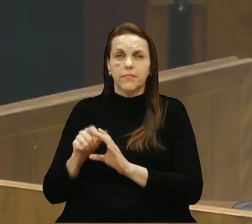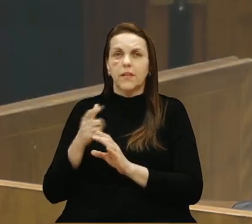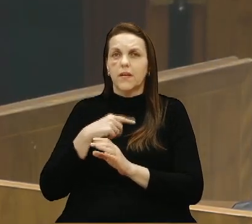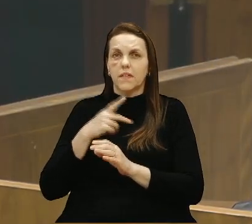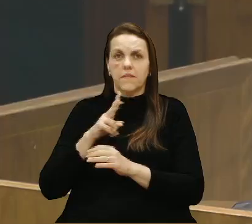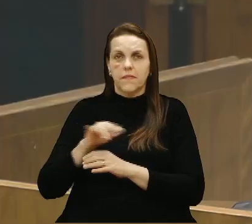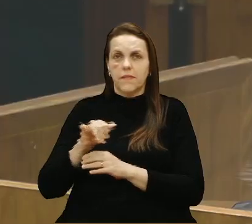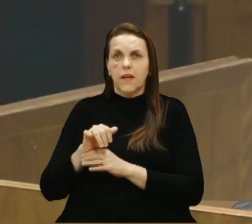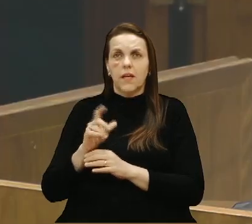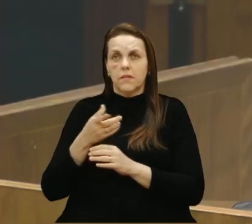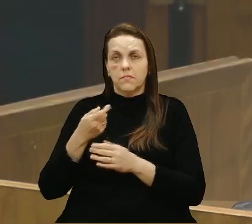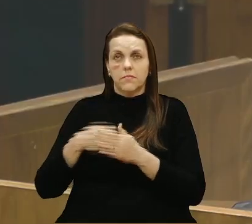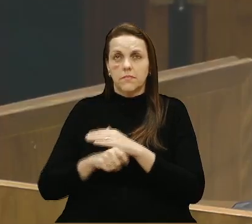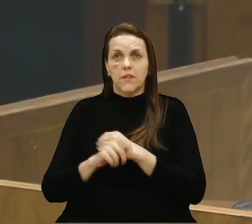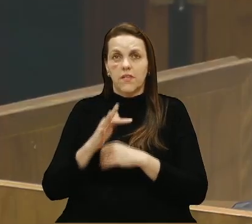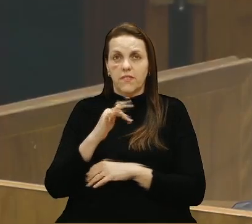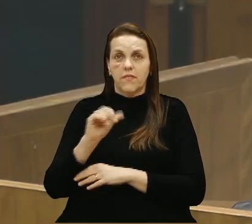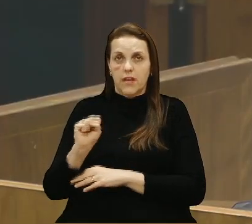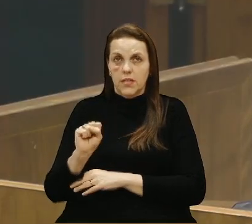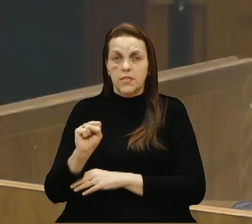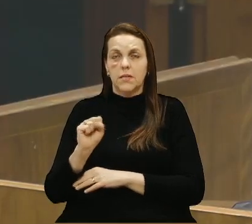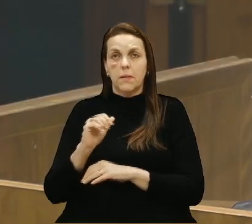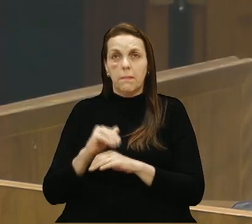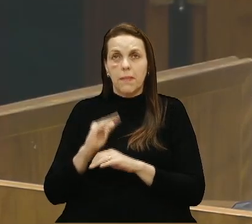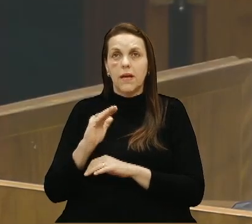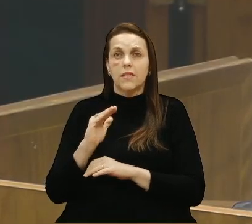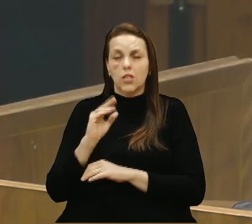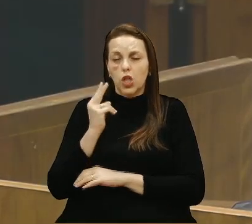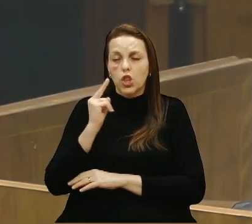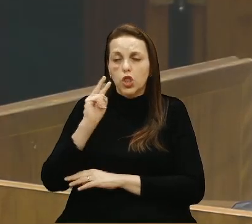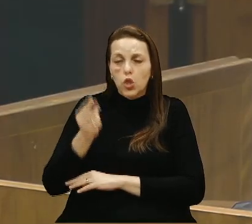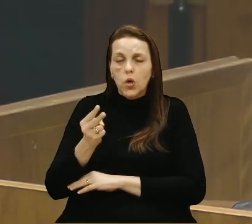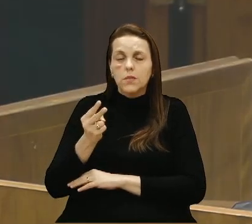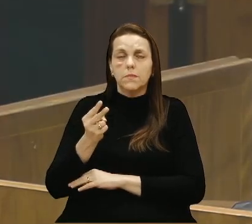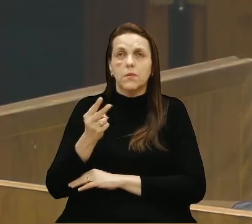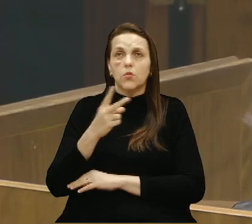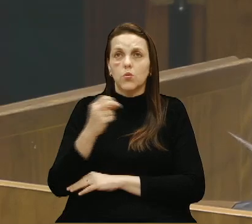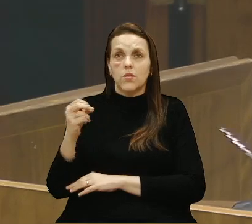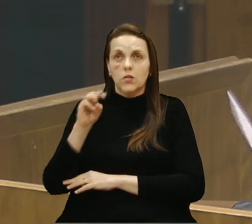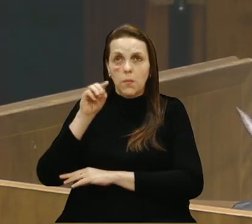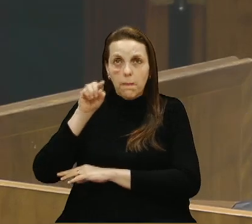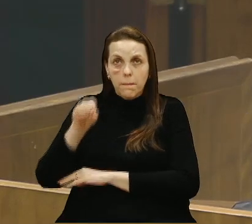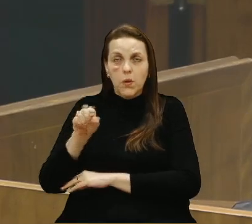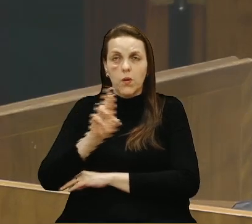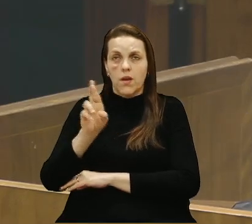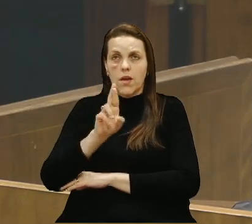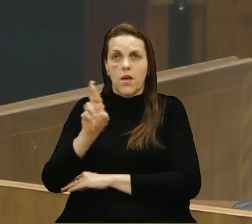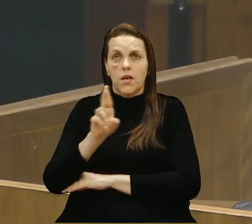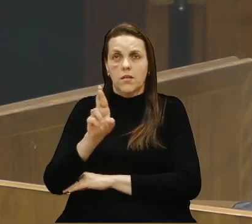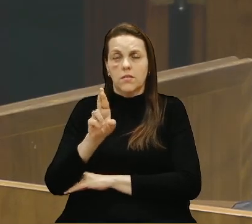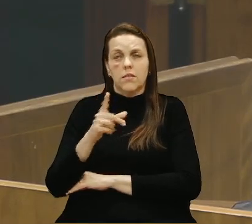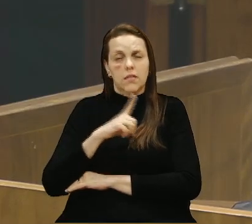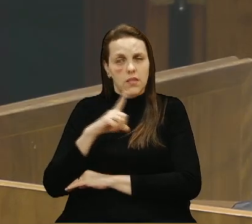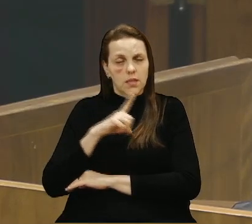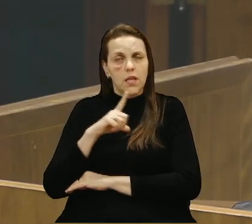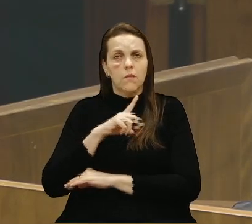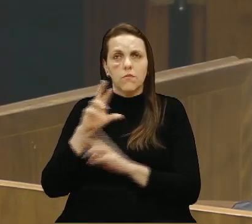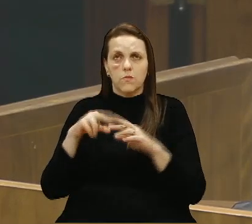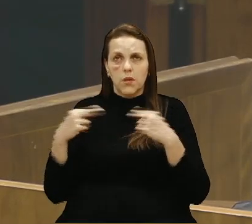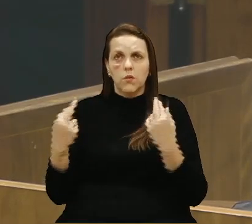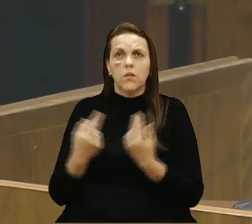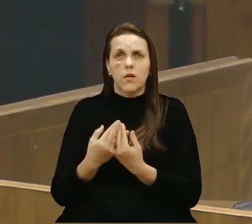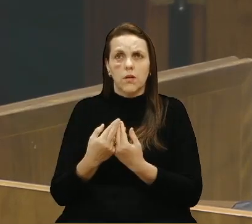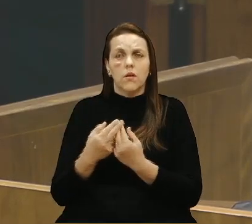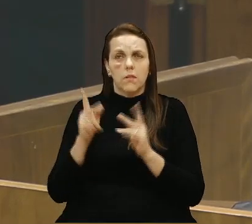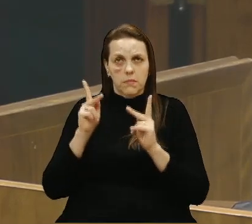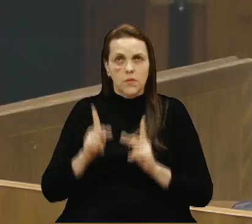parte que vai para a FAS, mais precisamente R$2.200.000. E na última, a gente teve uma reunião ali com o pessoal até